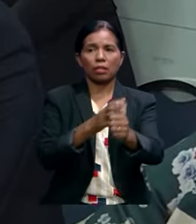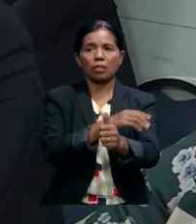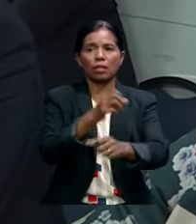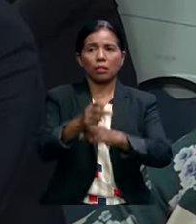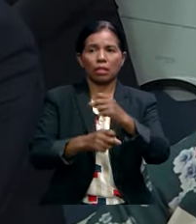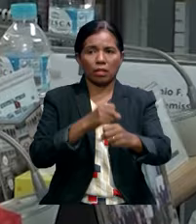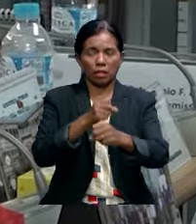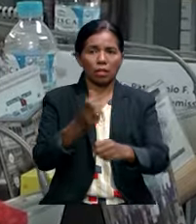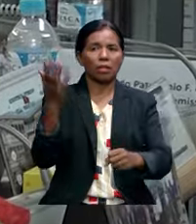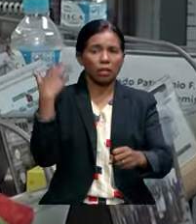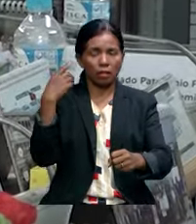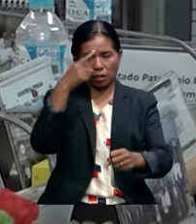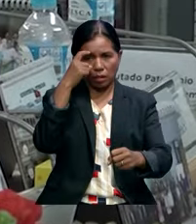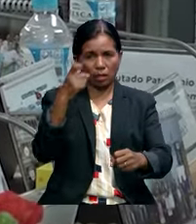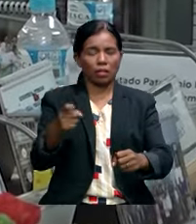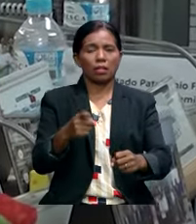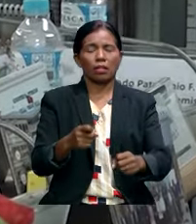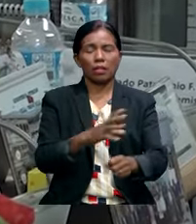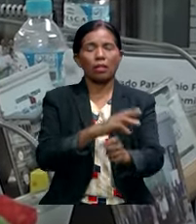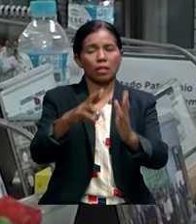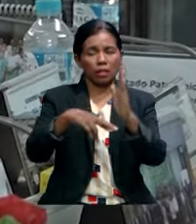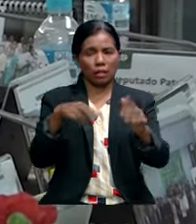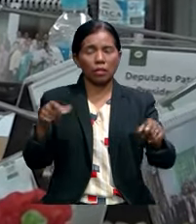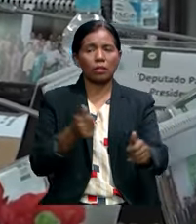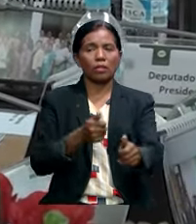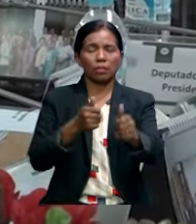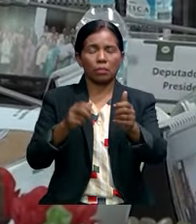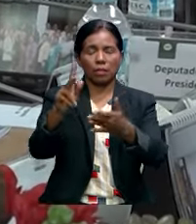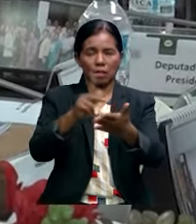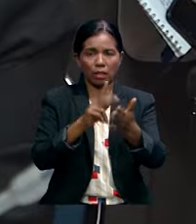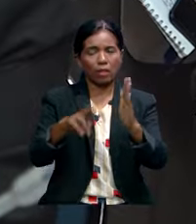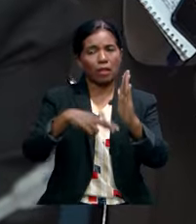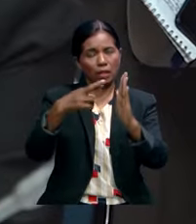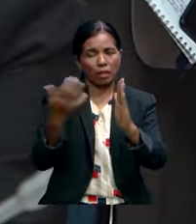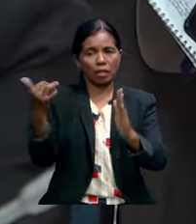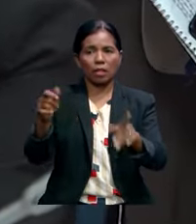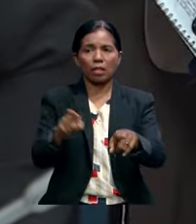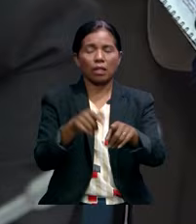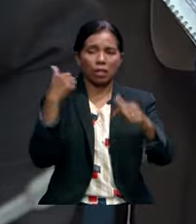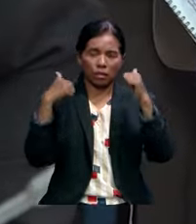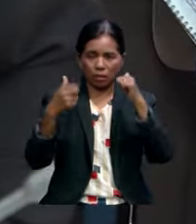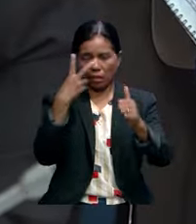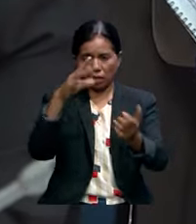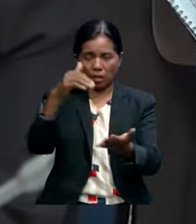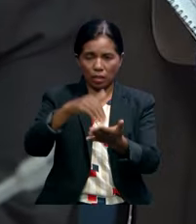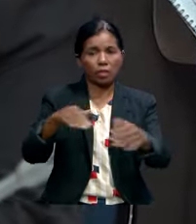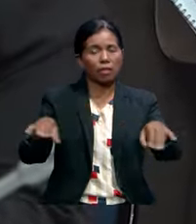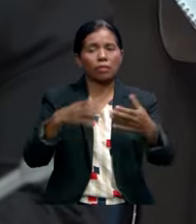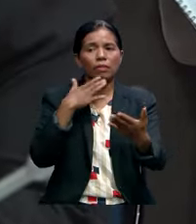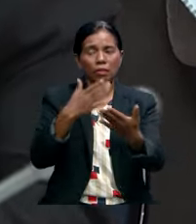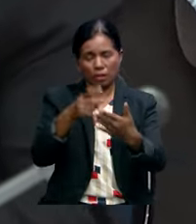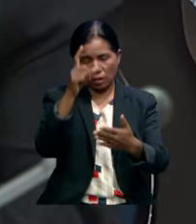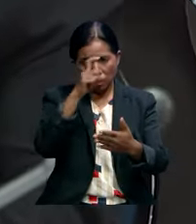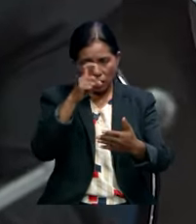tinan hierarquicos, né? Também razão oi-oi, regime e dané baseada na critérios anessan, antiguidade avaliação desempenho, idade,